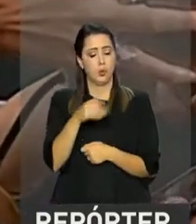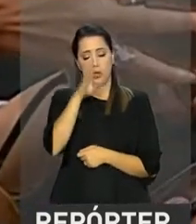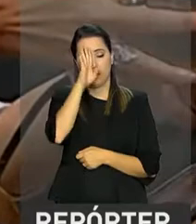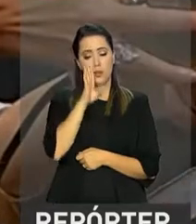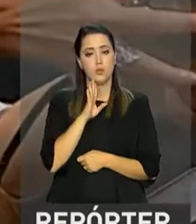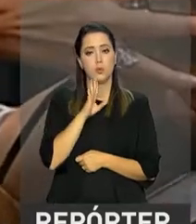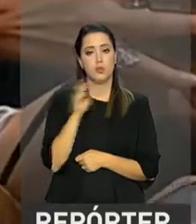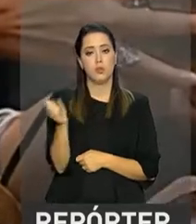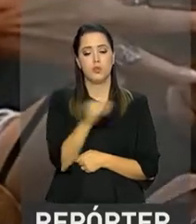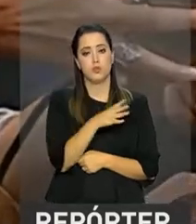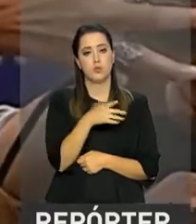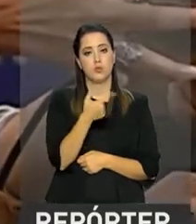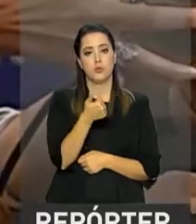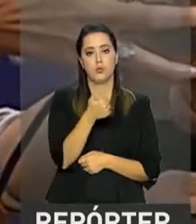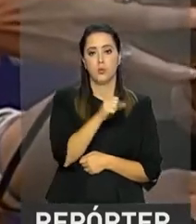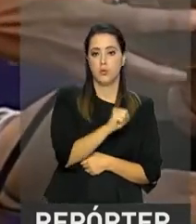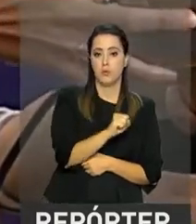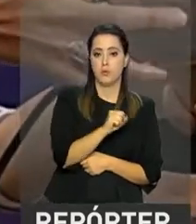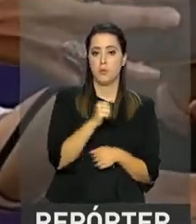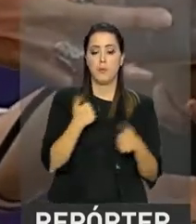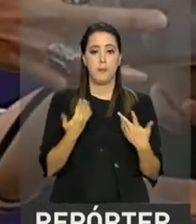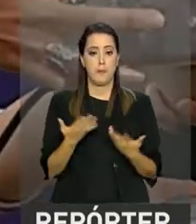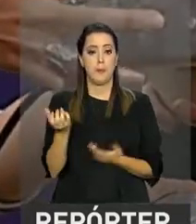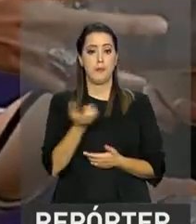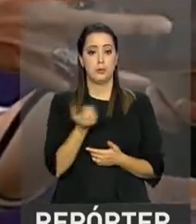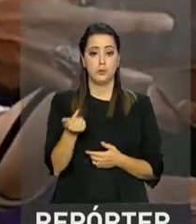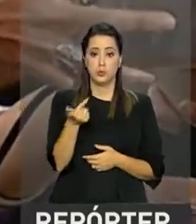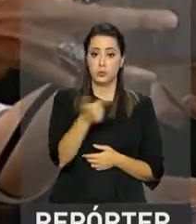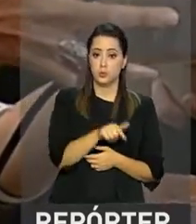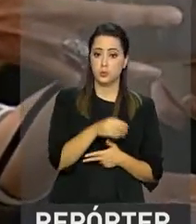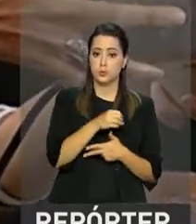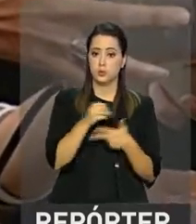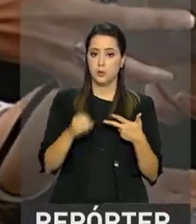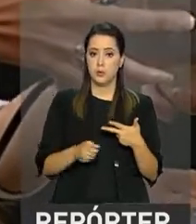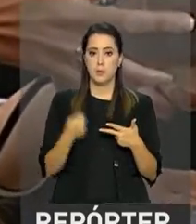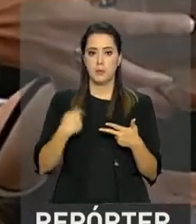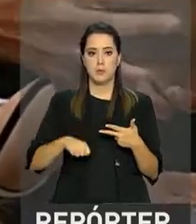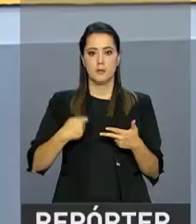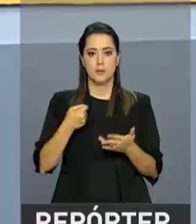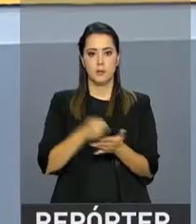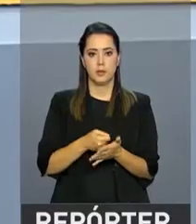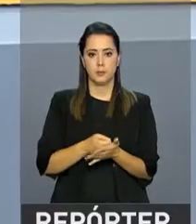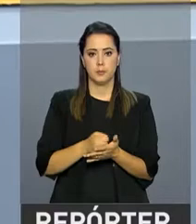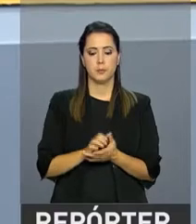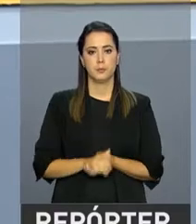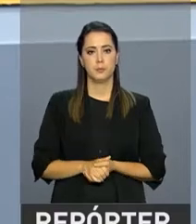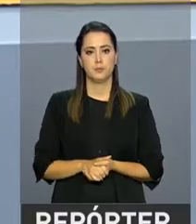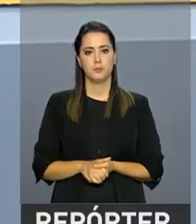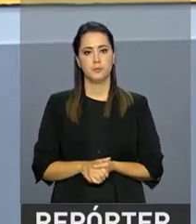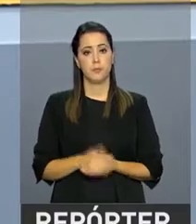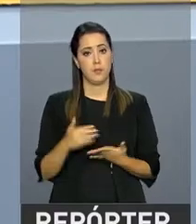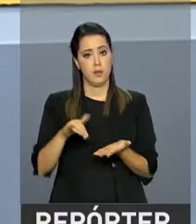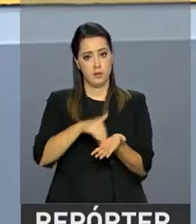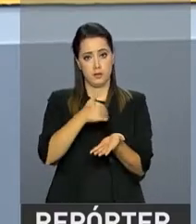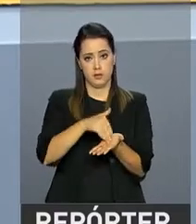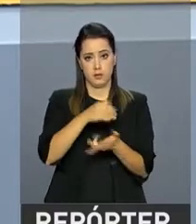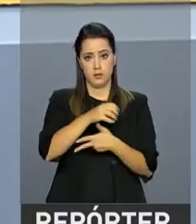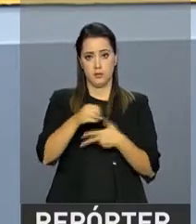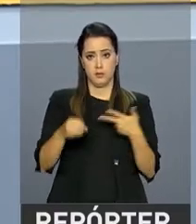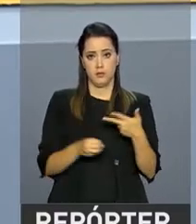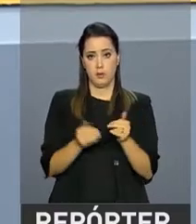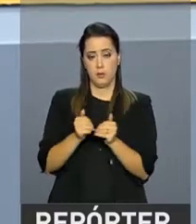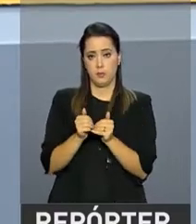isenção novamente 2018 se ele quiser fazer o enem ele terá que pagar e olha as inscrições para o enem